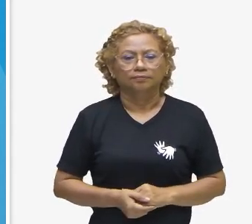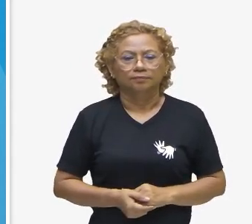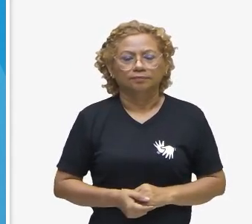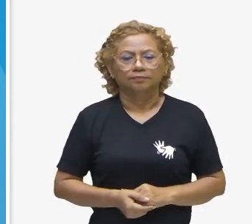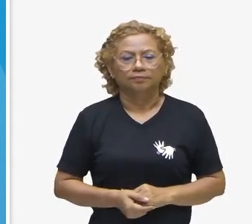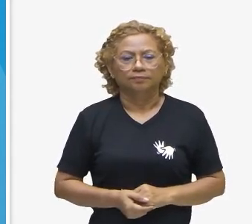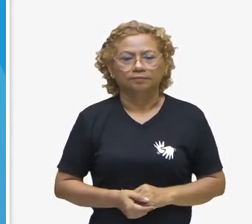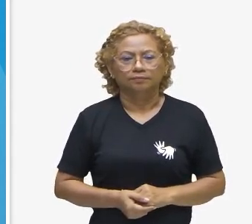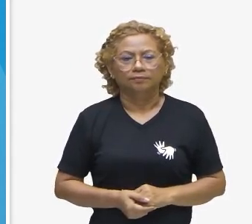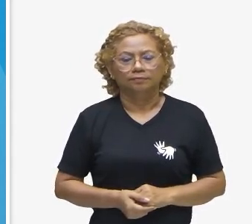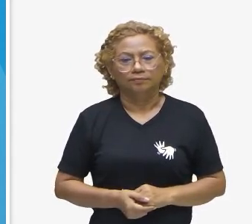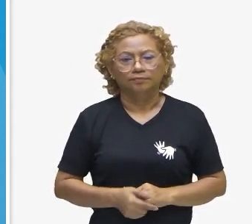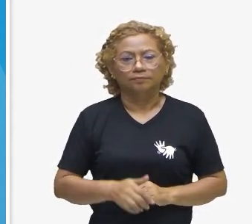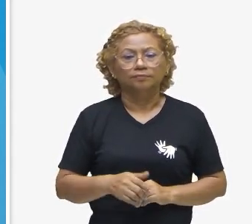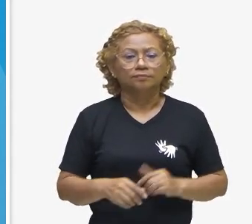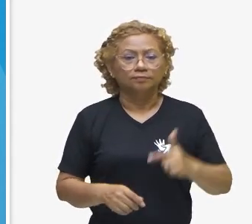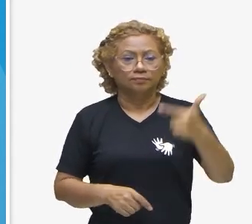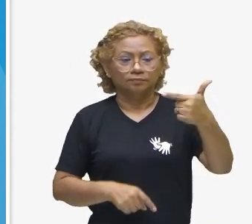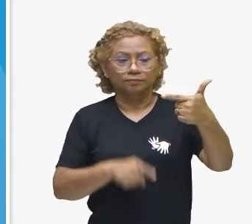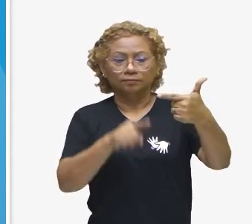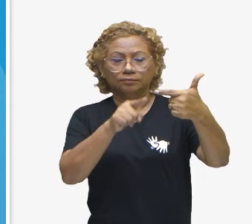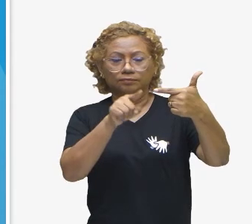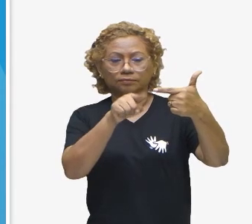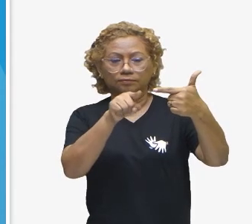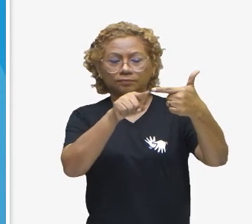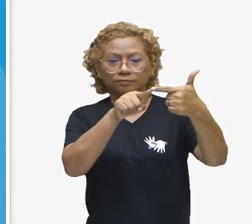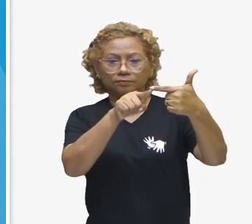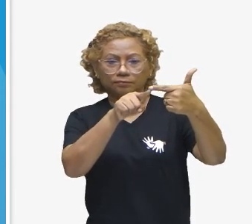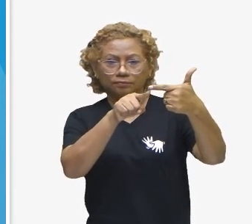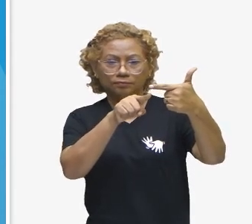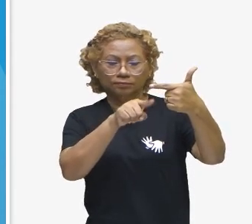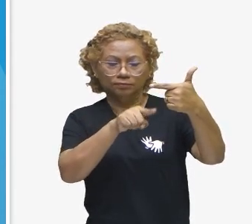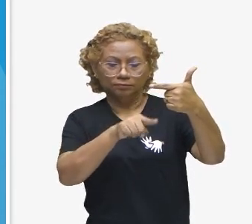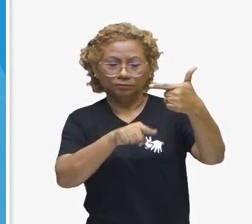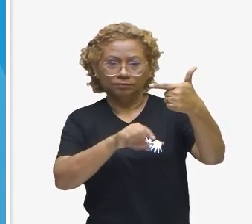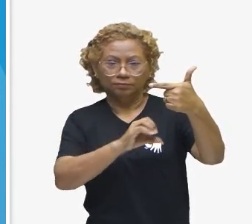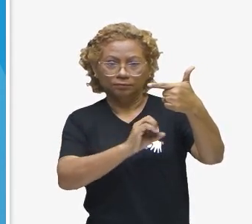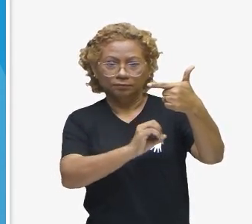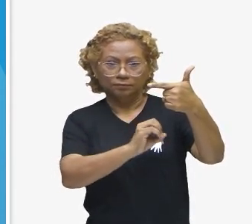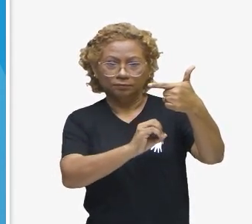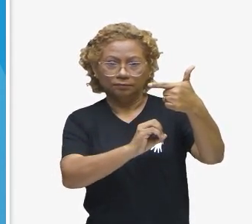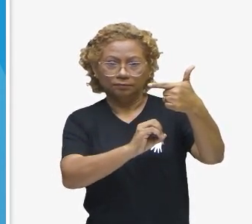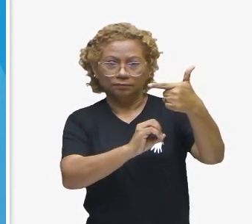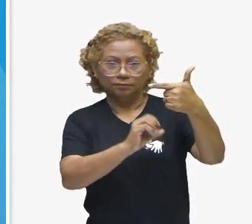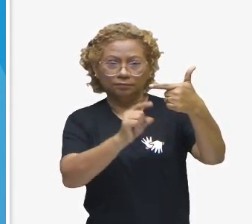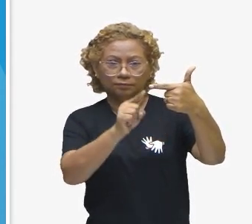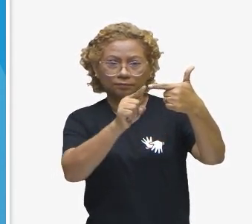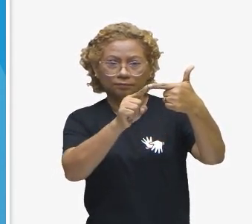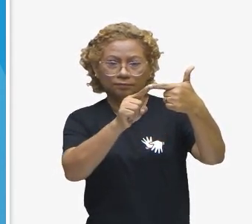Começa. Quando o ângulo é 0, o y aqui é igual a 2.